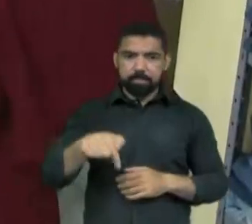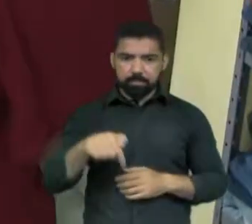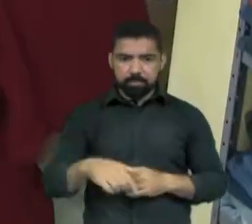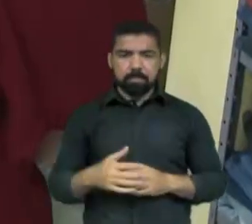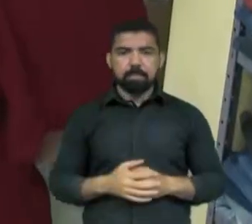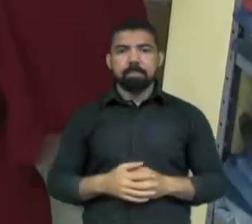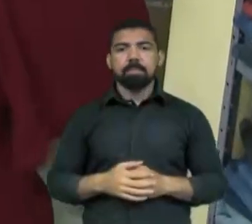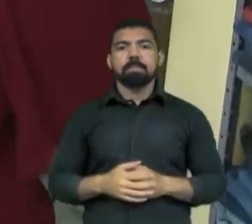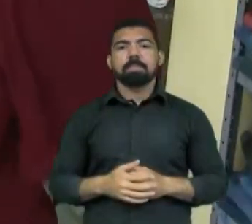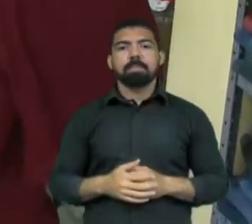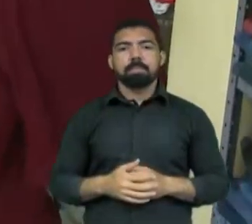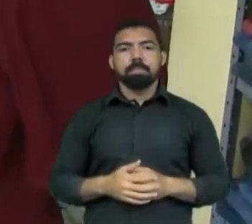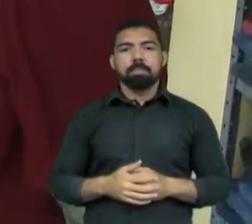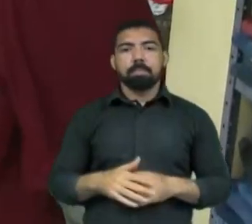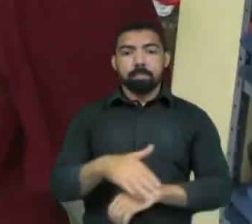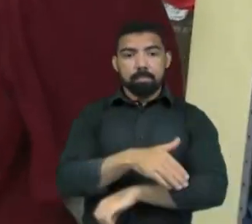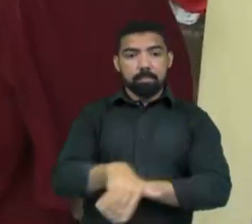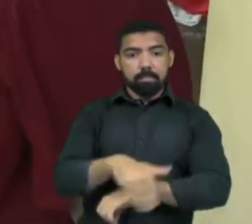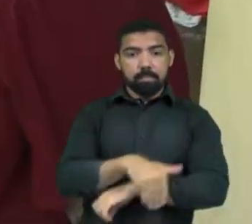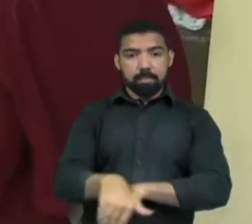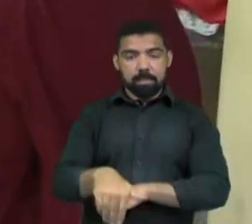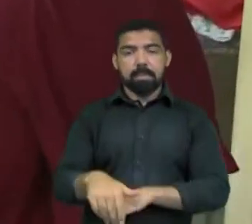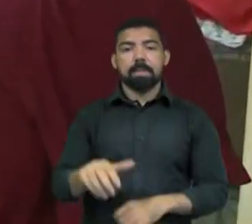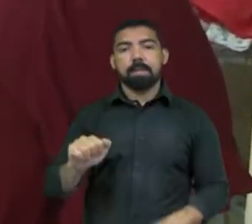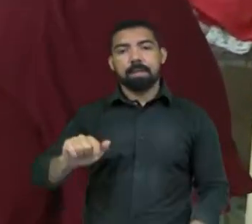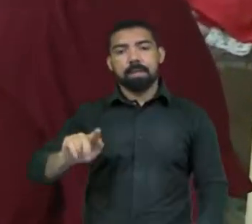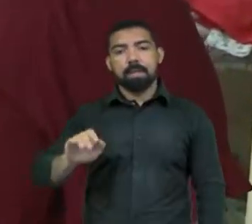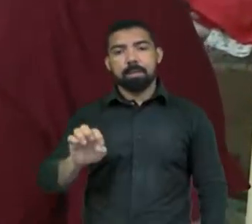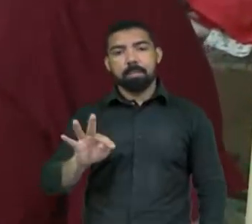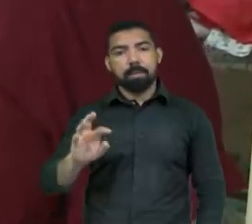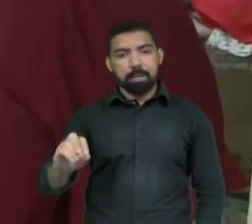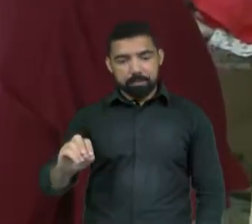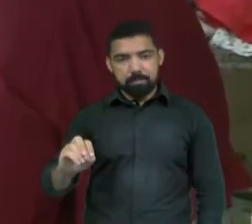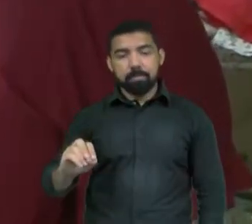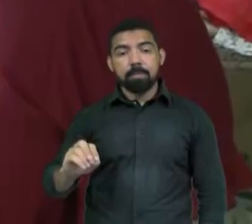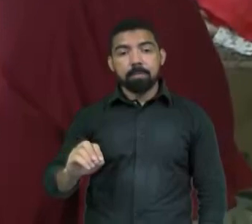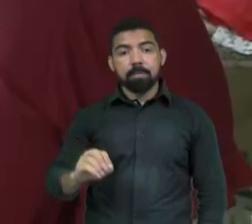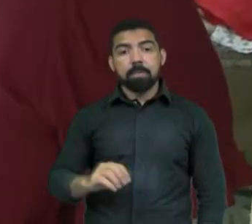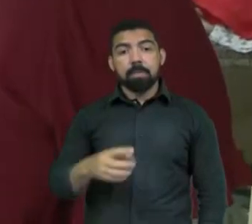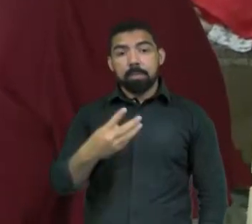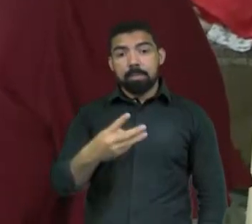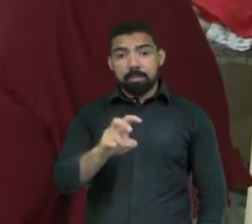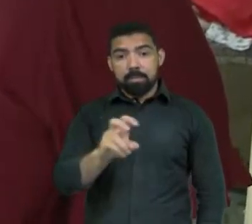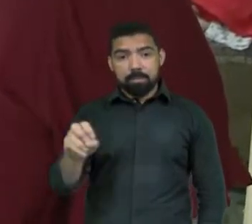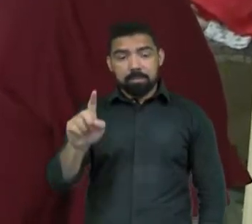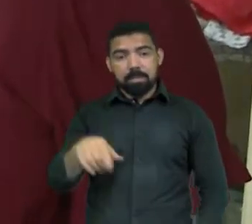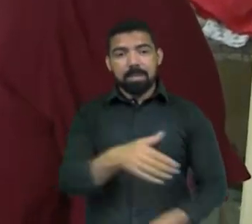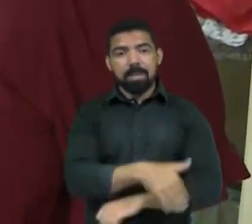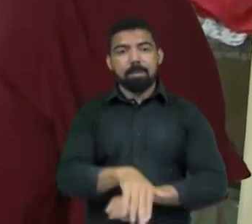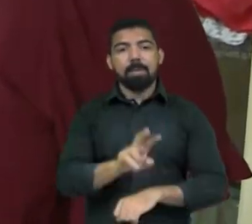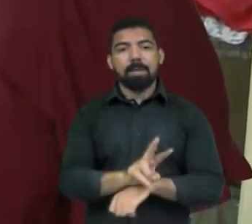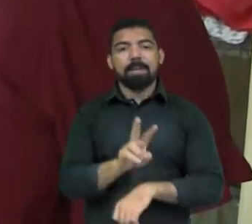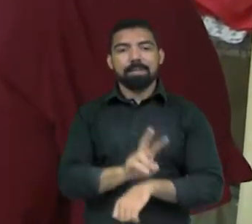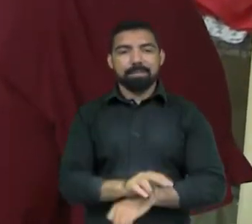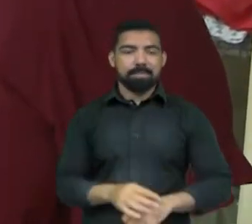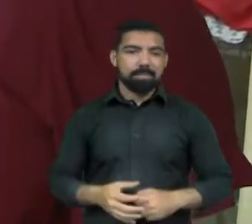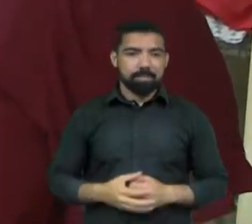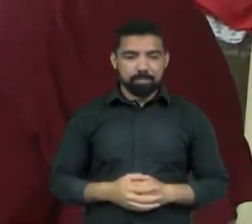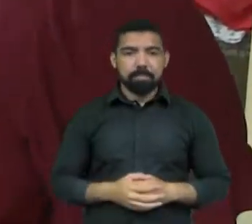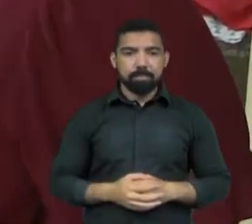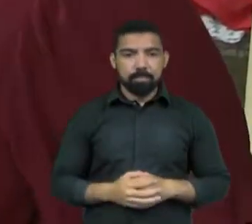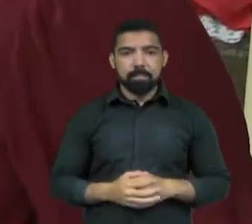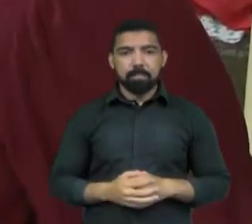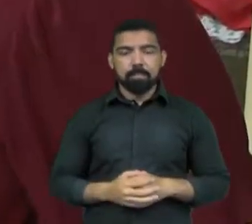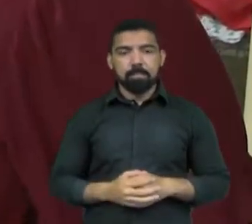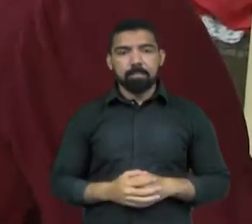à Rua Alberto Montezuma, 350 na Vila União, também conhecida como Rua da Esperança. Aí aqui tem uma